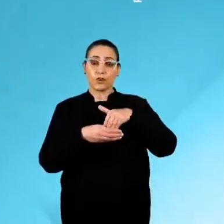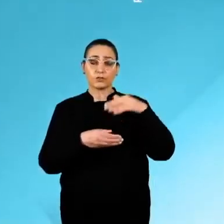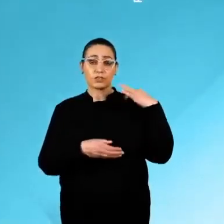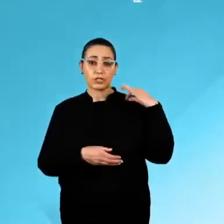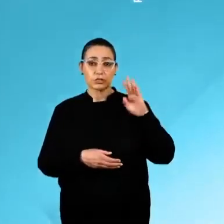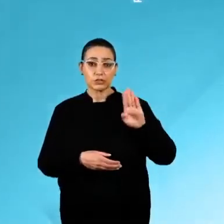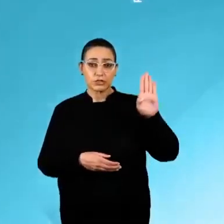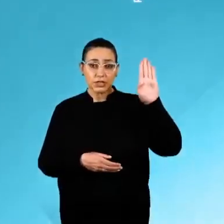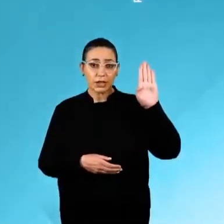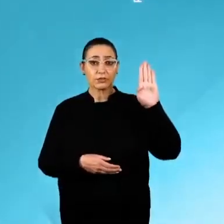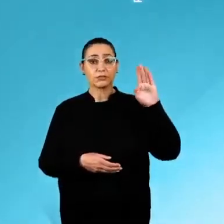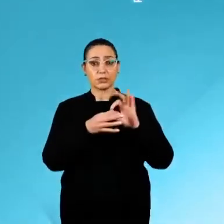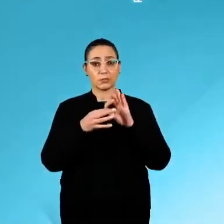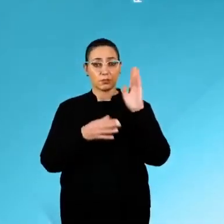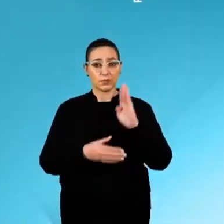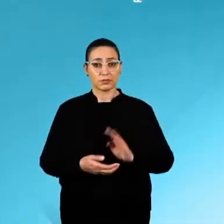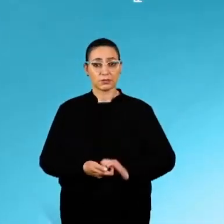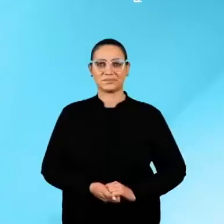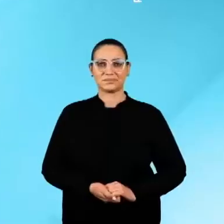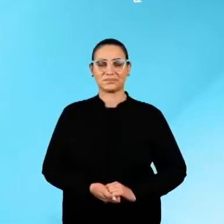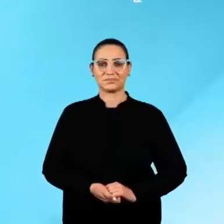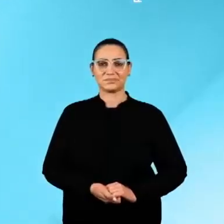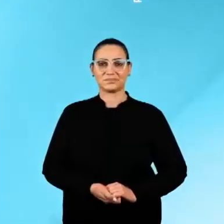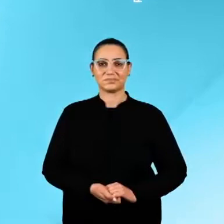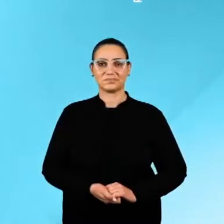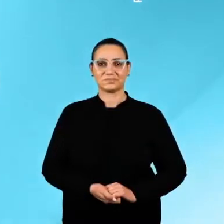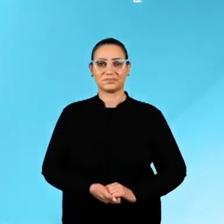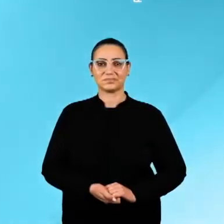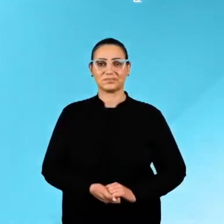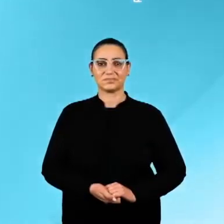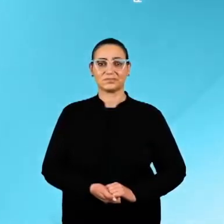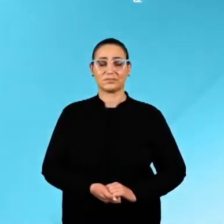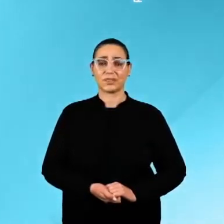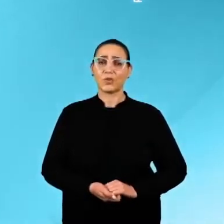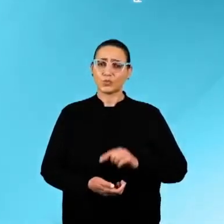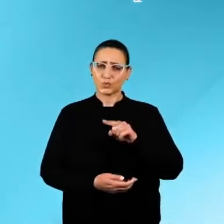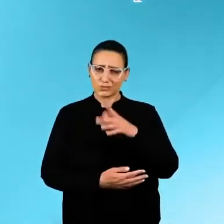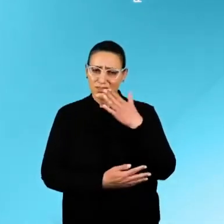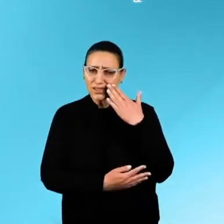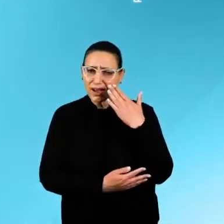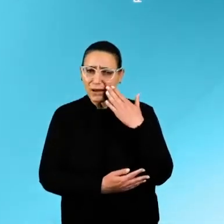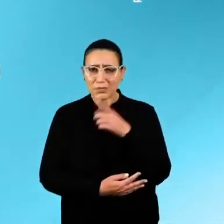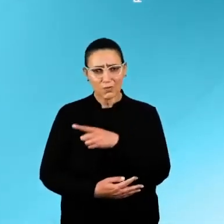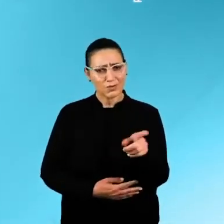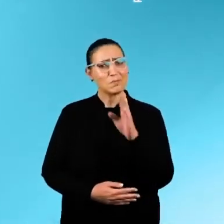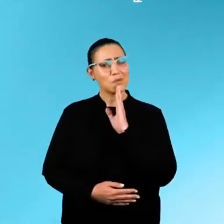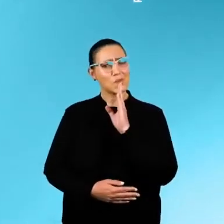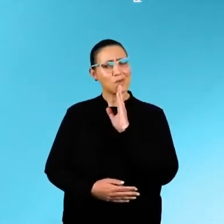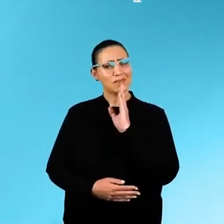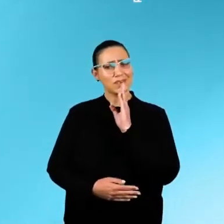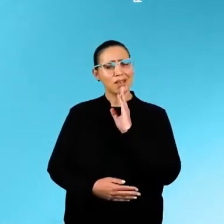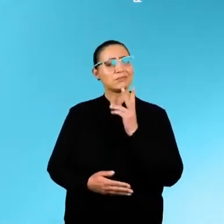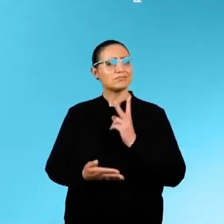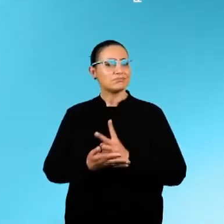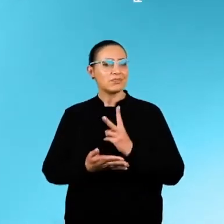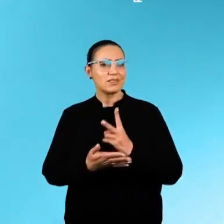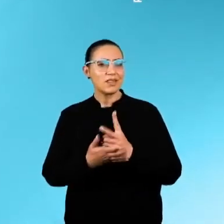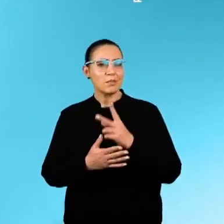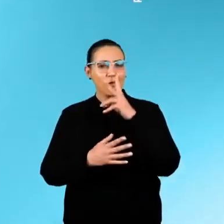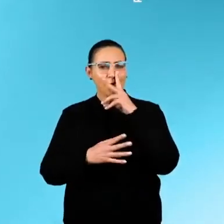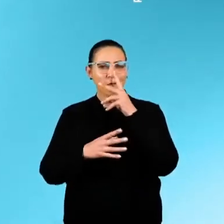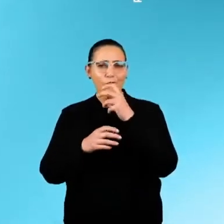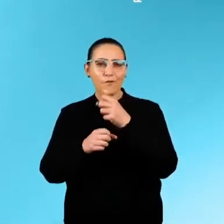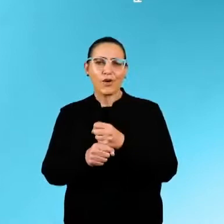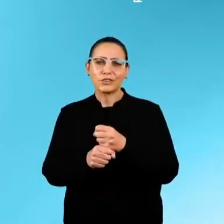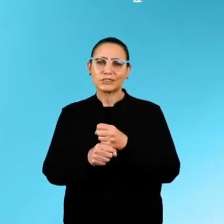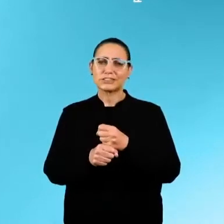Vote nos deputados do União Brasil. Vocês sabem, vocês me conhecem. Sempre defendi com força as bandeiras da